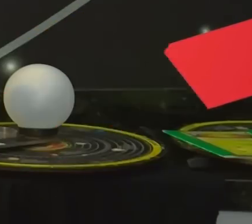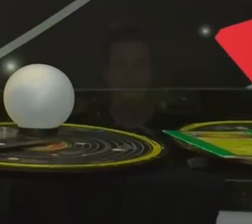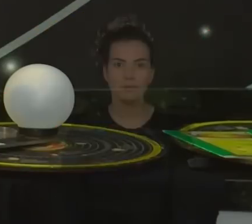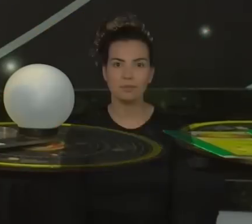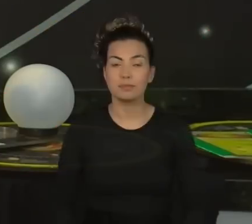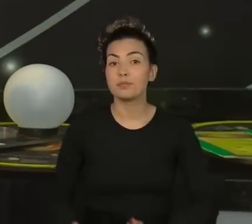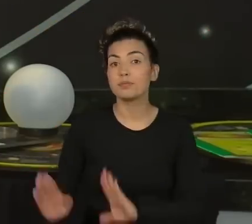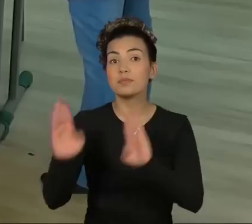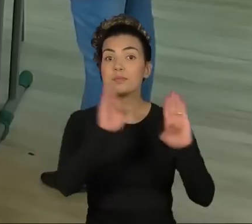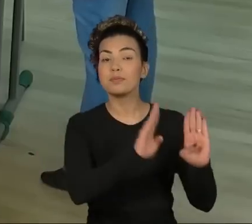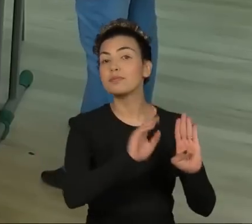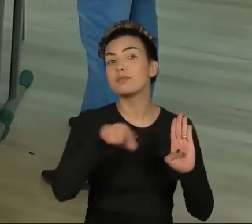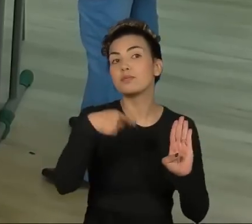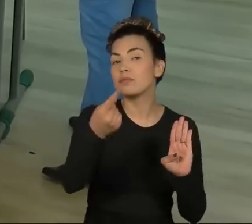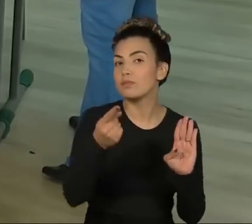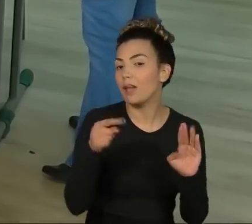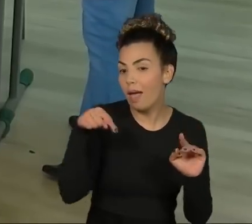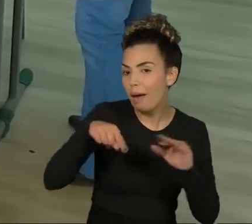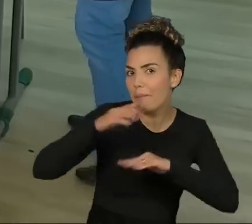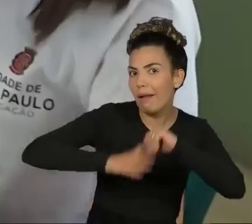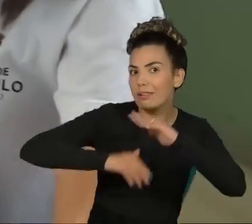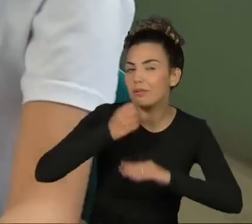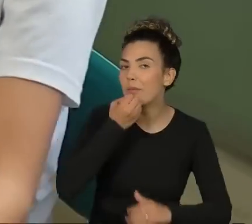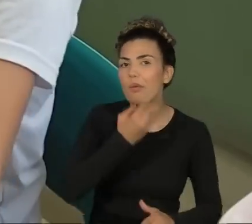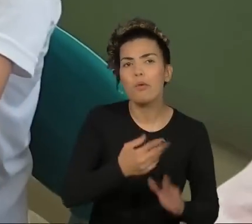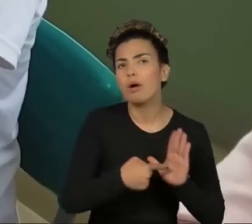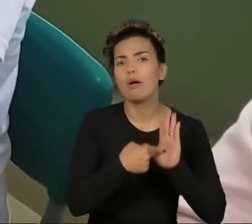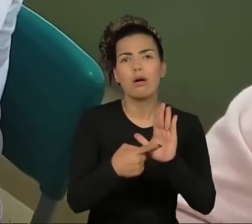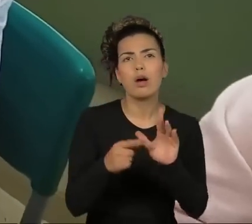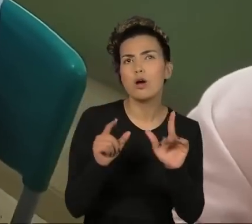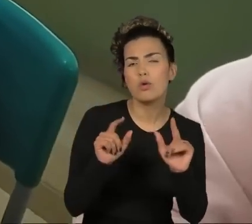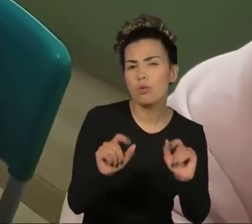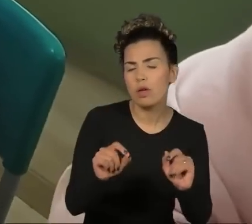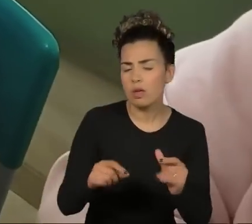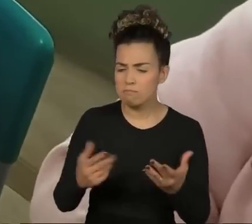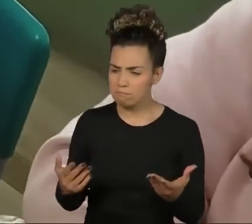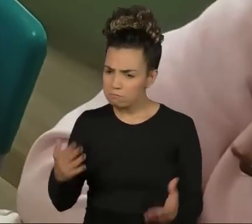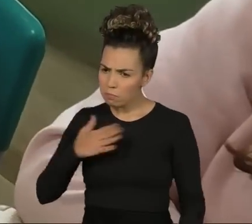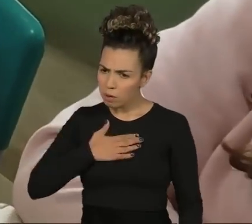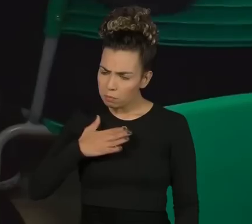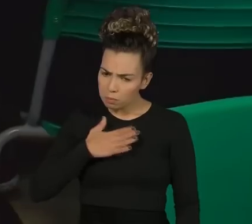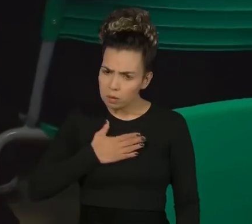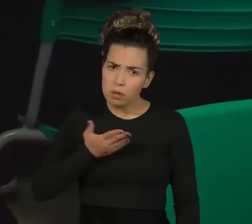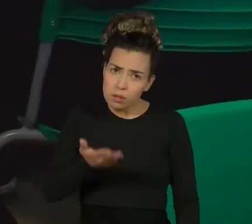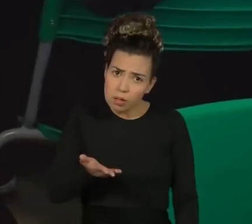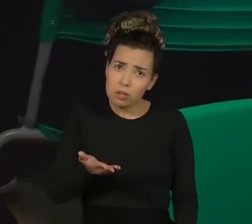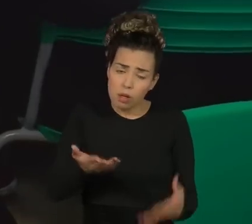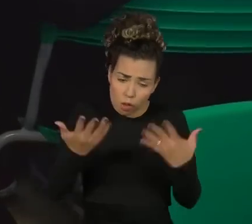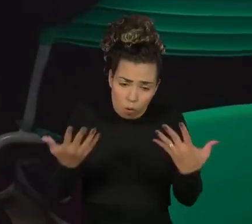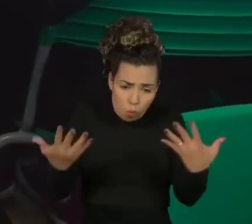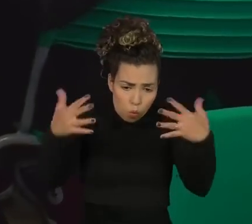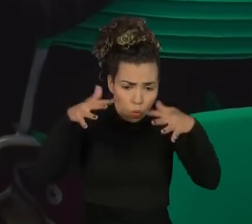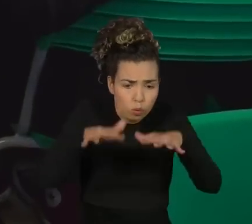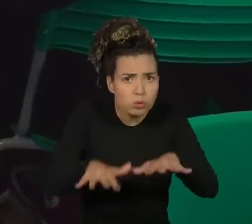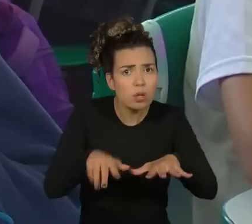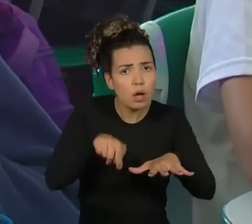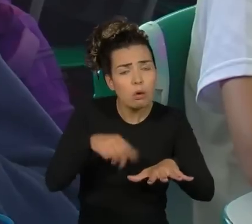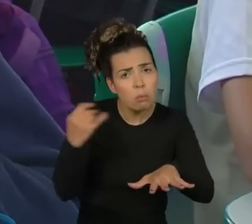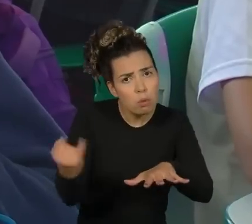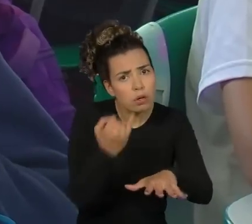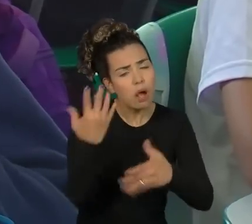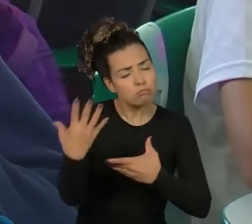No próximo bloco, aqui no Boas Práticas. Acho que a gente sempre tem que, essa inclusão, né? Ter um coração generoso e sempre